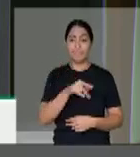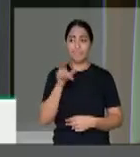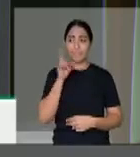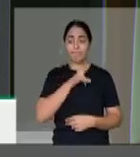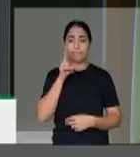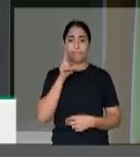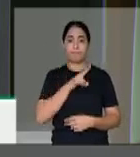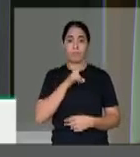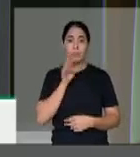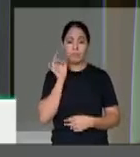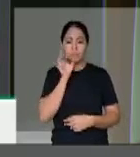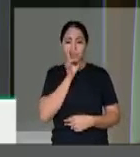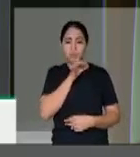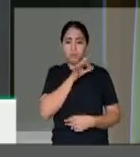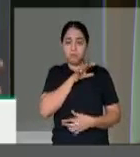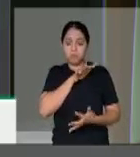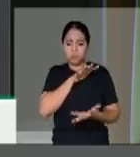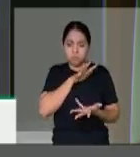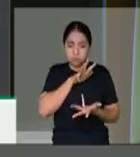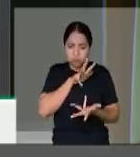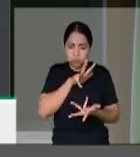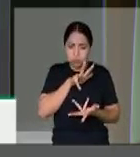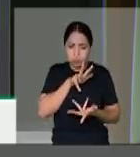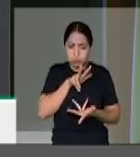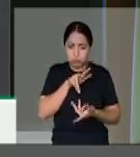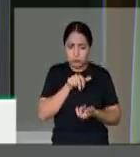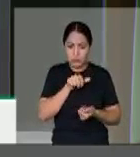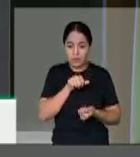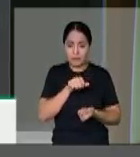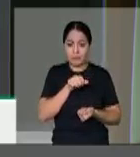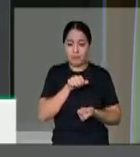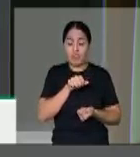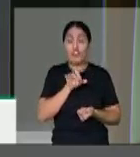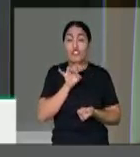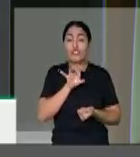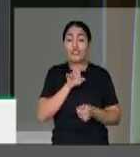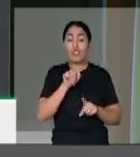aquecimento global. O desmatamento cresceu em julho desse ano